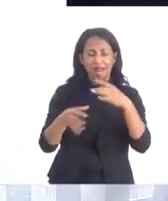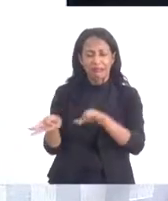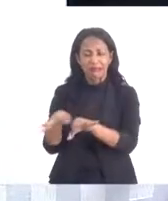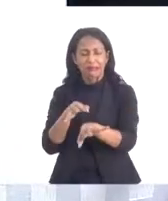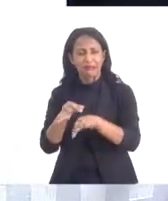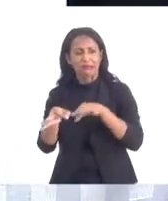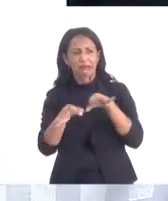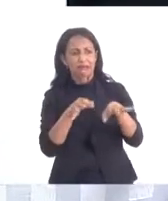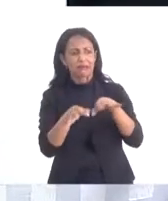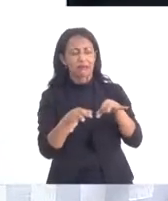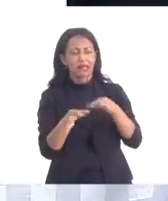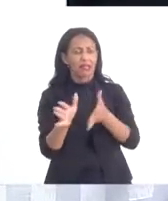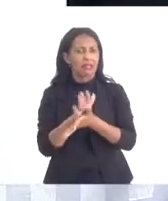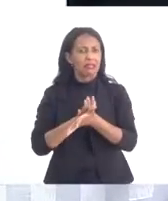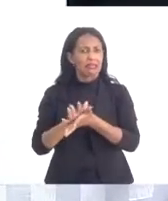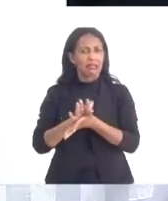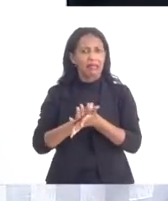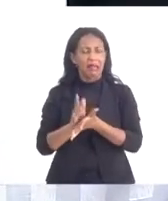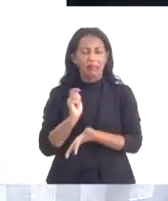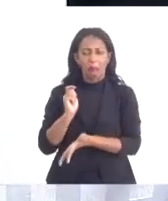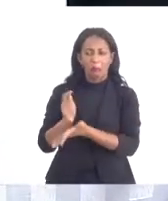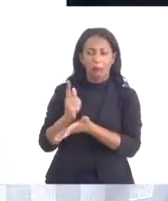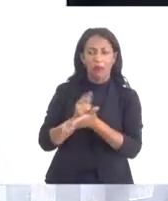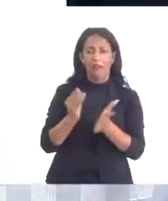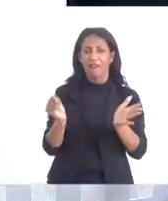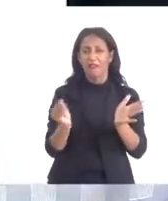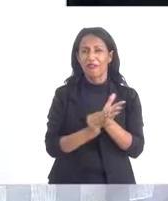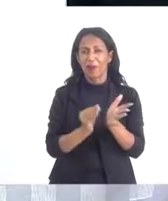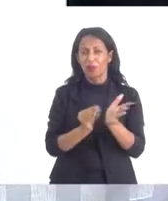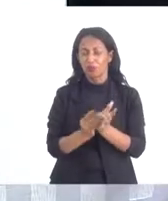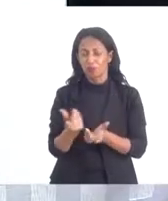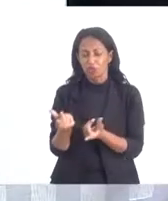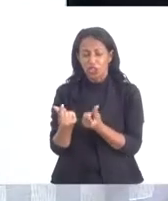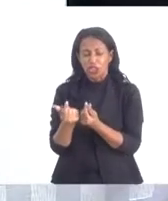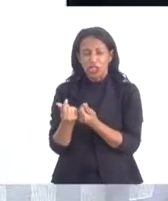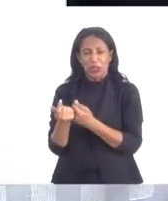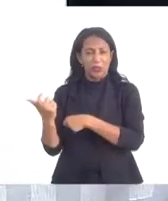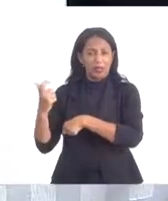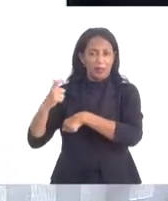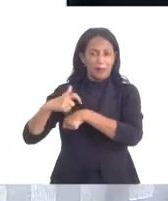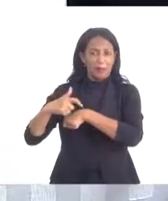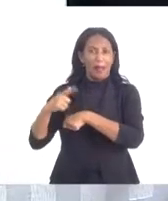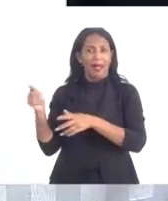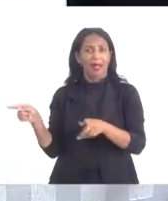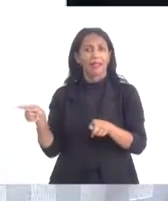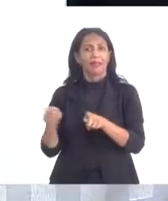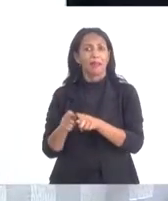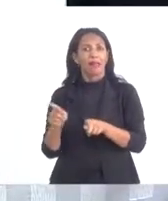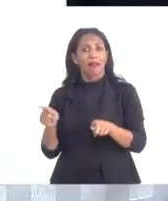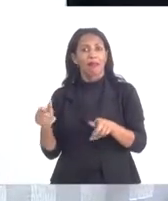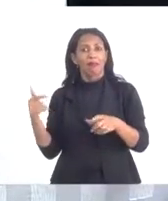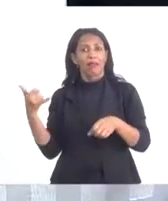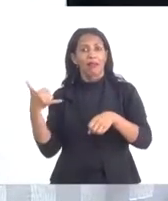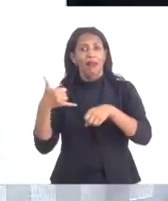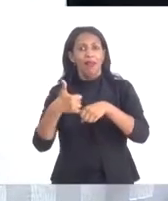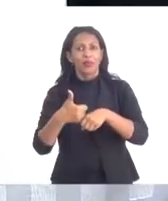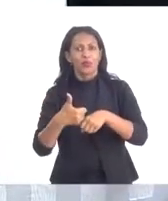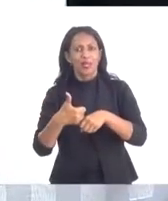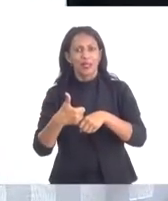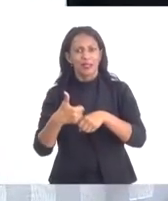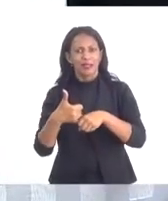planejar nem a folha de pagamento. Faltou dinheiro naquela ocasião até para botar gasolina nos carros da